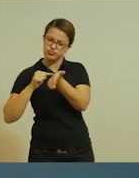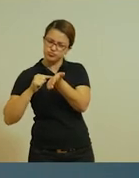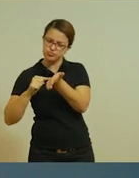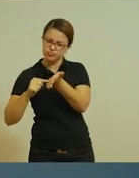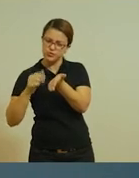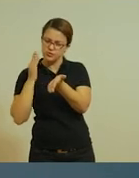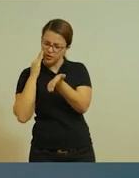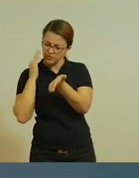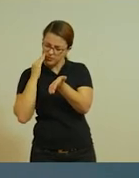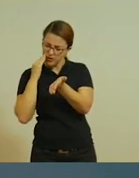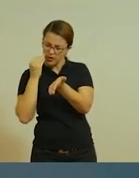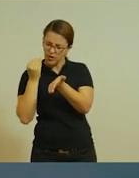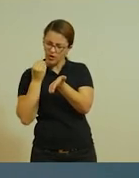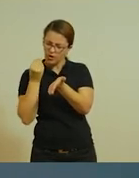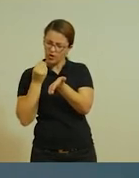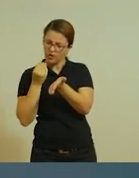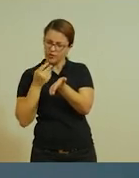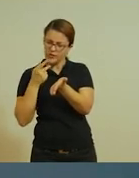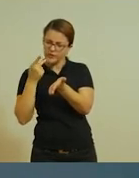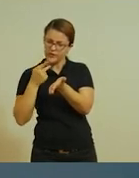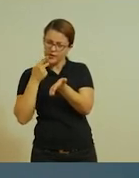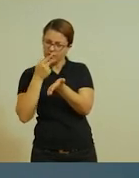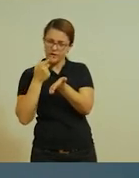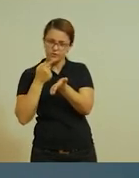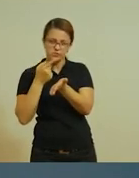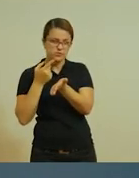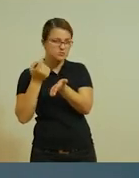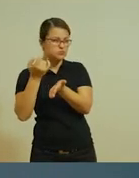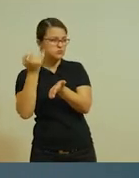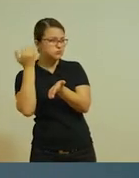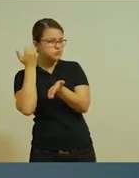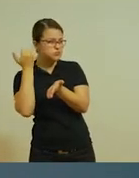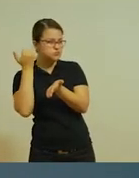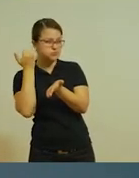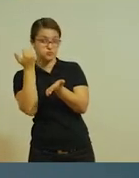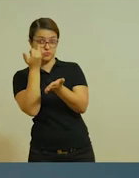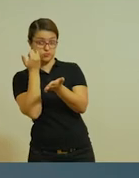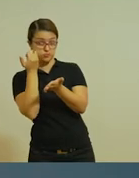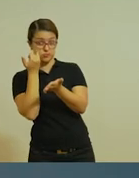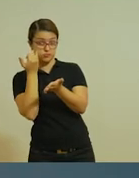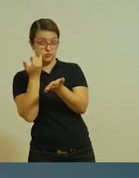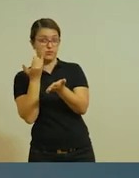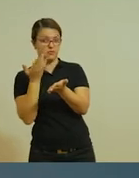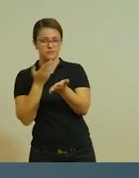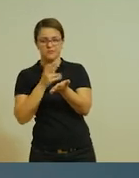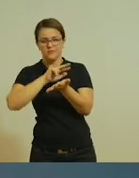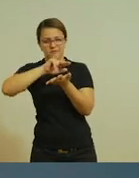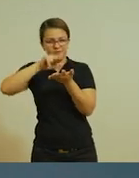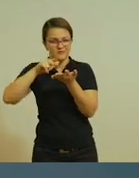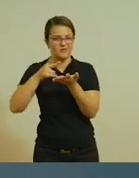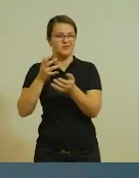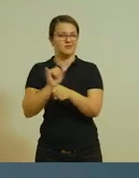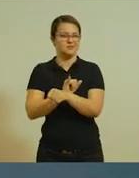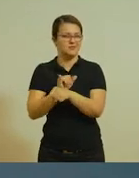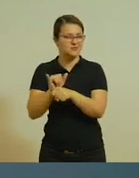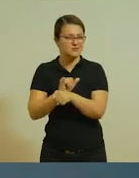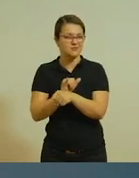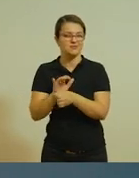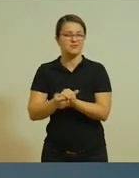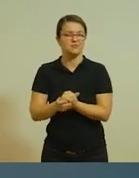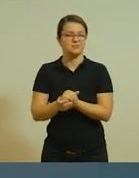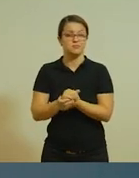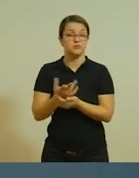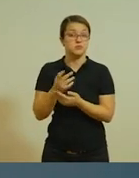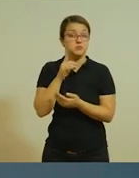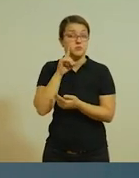noção dos sons e da palavra. Isso você pode fazer várias vezes, isso precisa ser divertido, não precisa